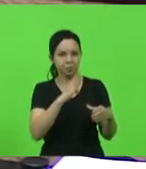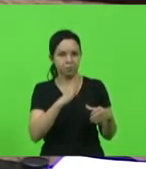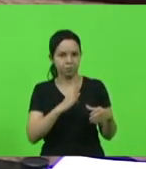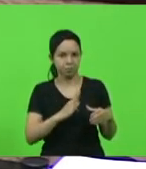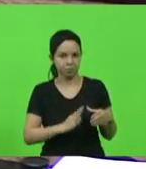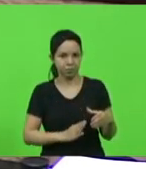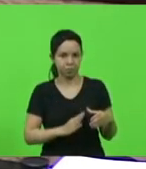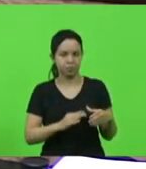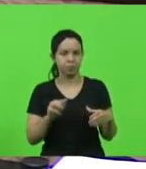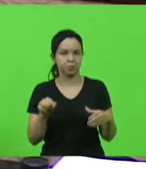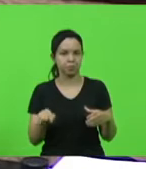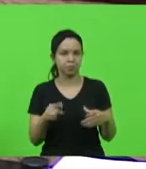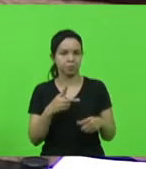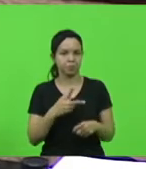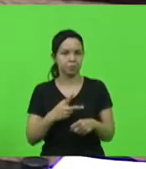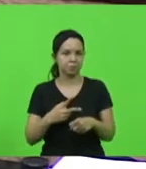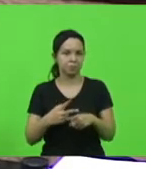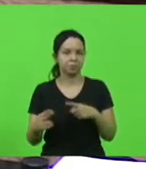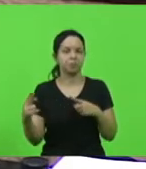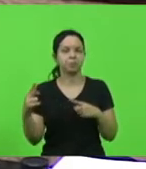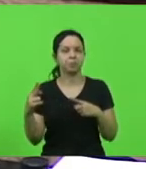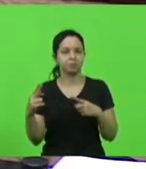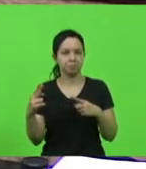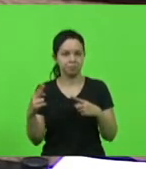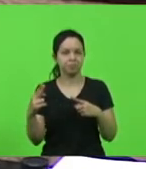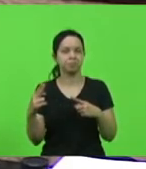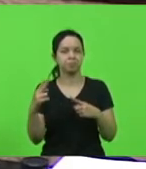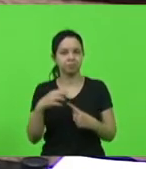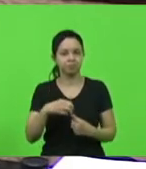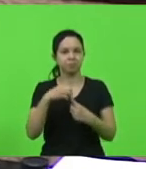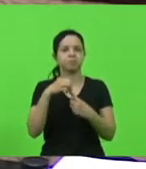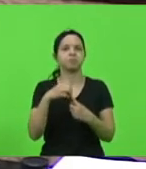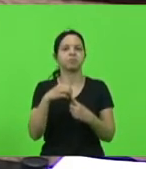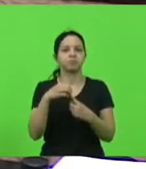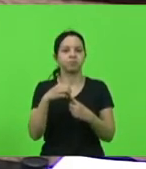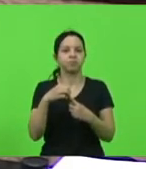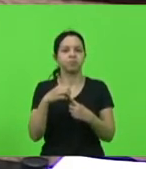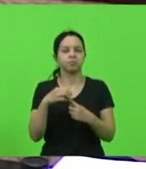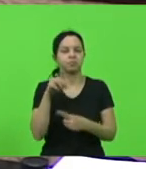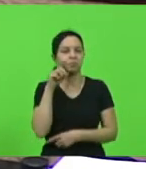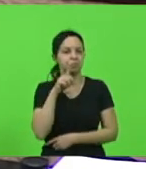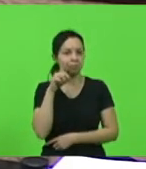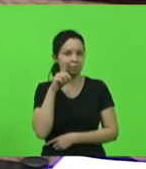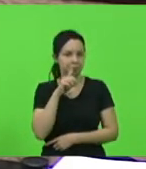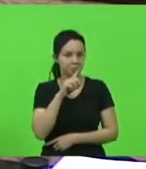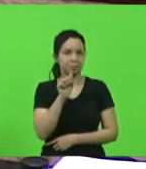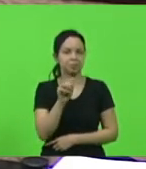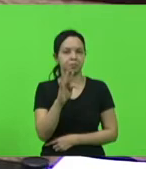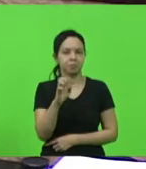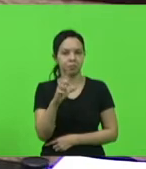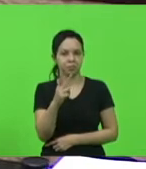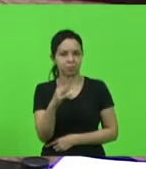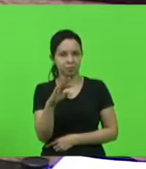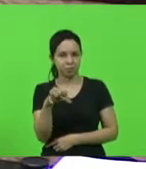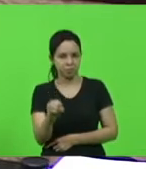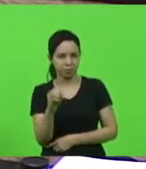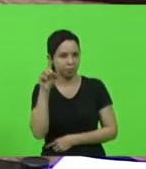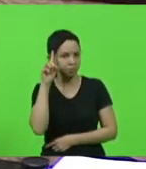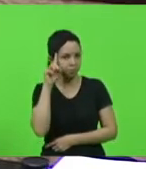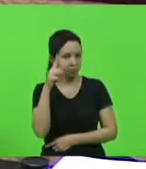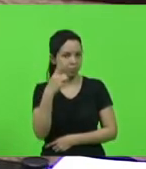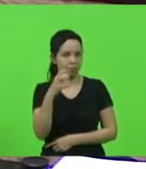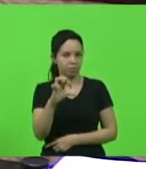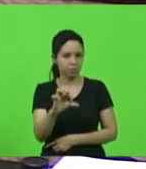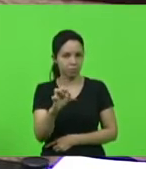no Campeonato Sul-Americano de Atletismo sub-20, realizado nos dias 9 e 10 desse mês em Lima, no